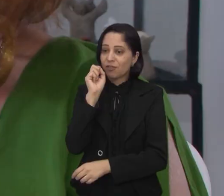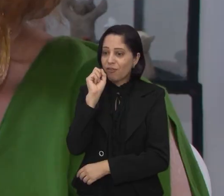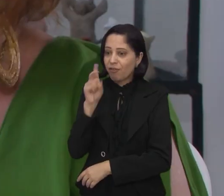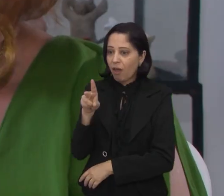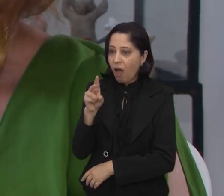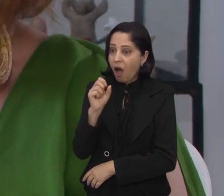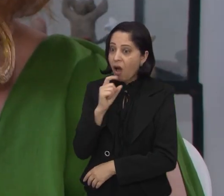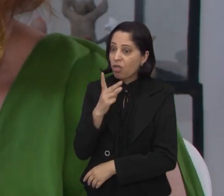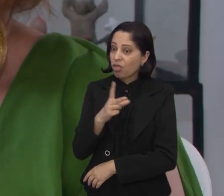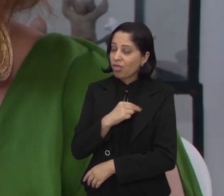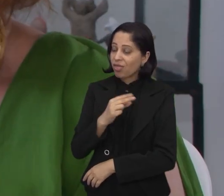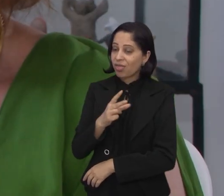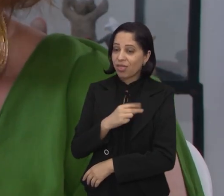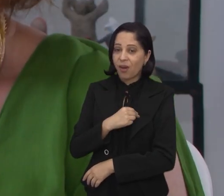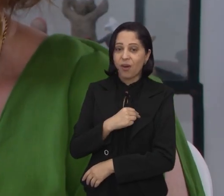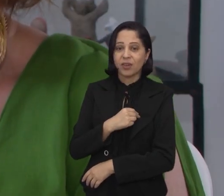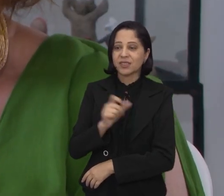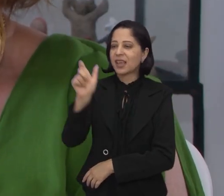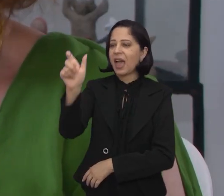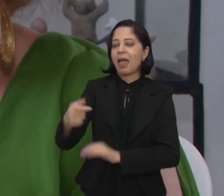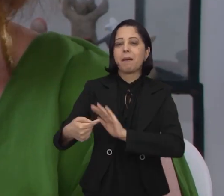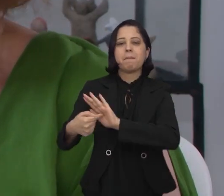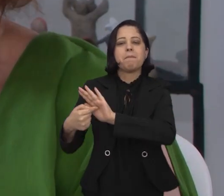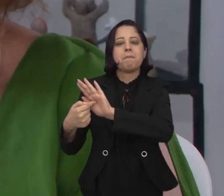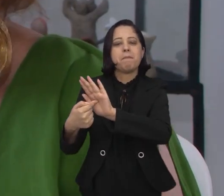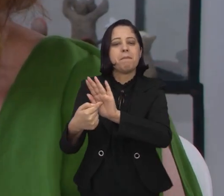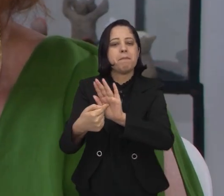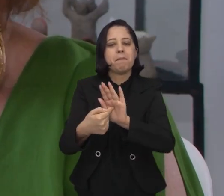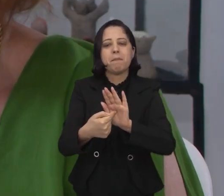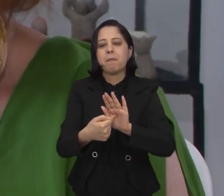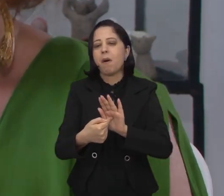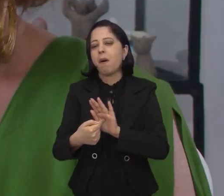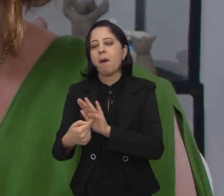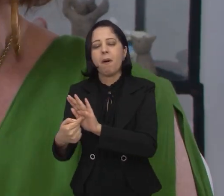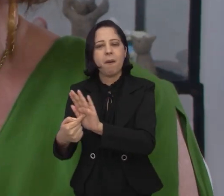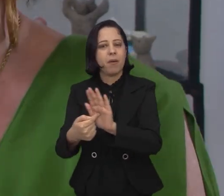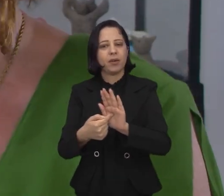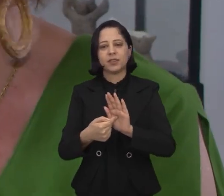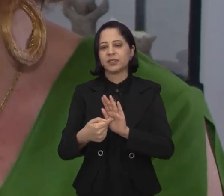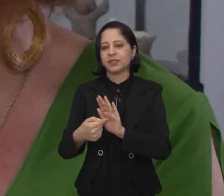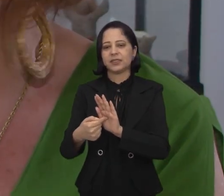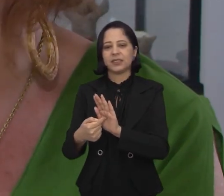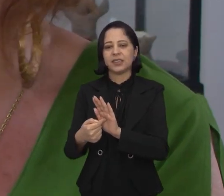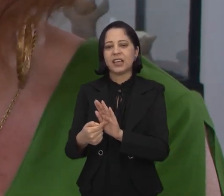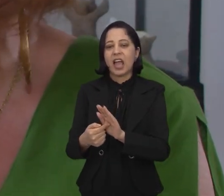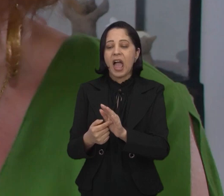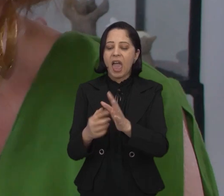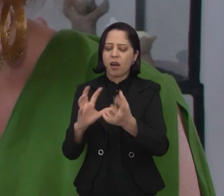promove esse encantamento, né? Toda a expressão dela, na figura dos